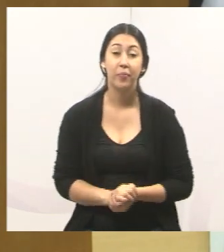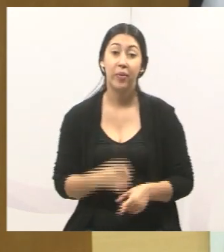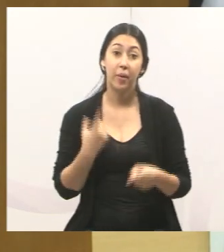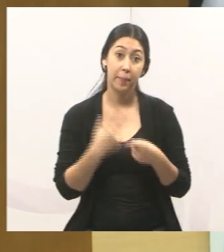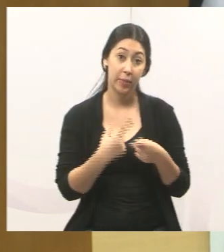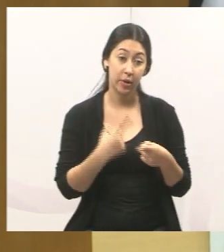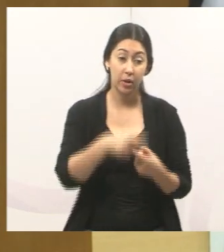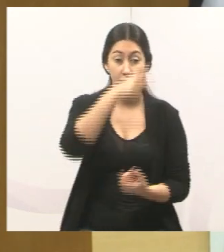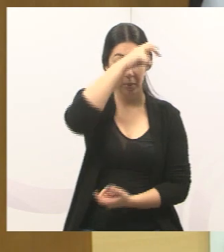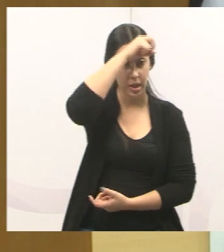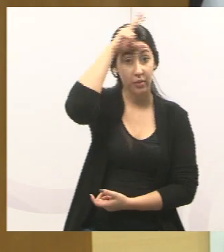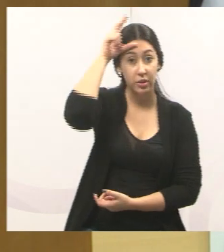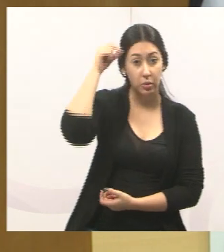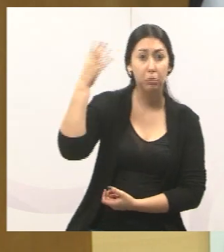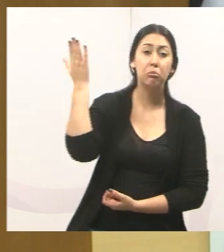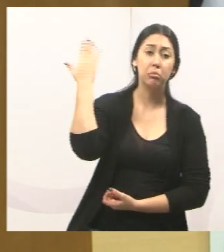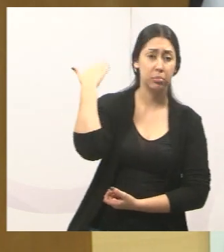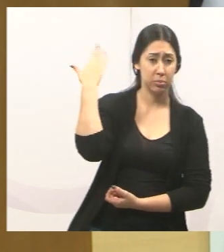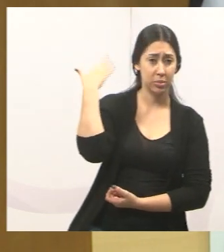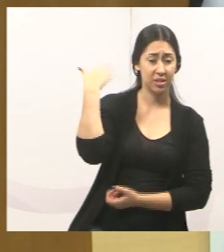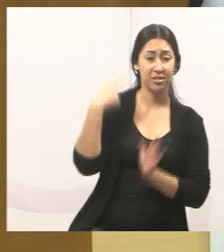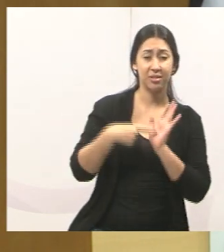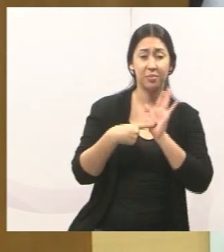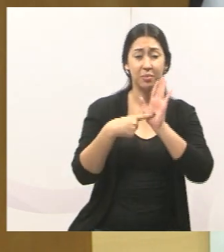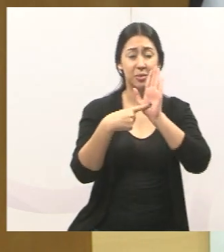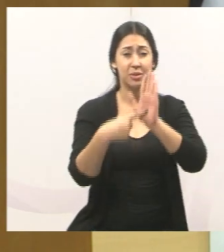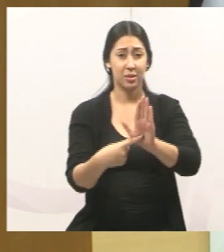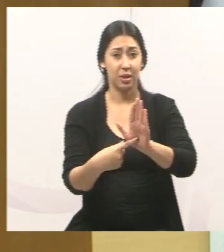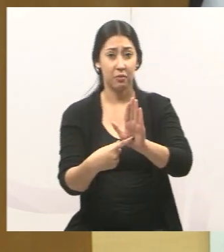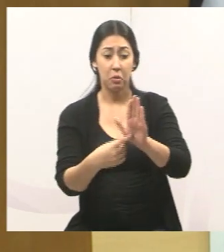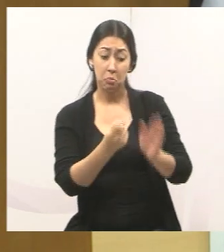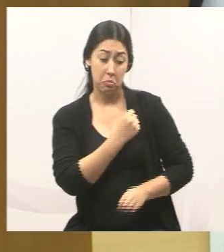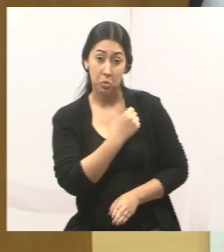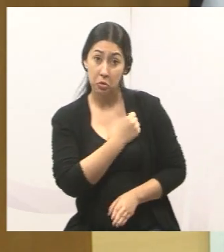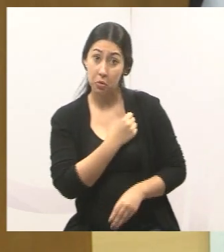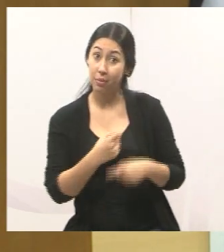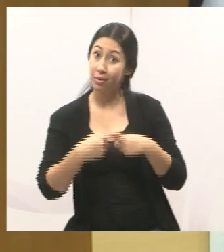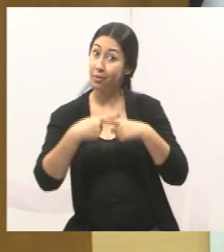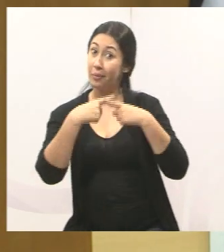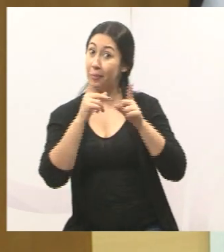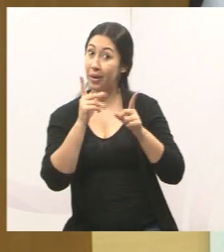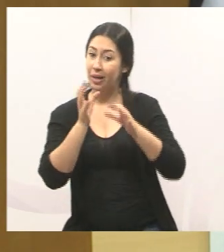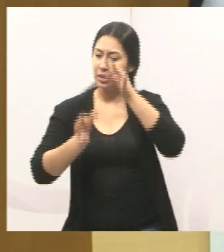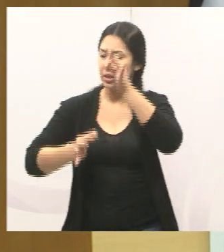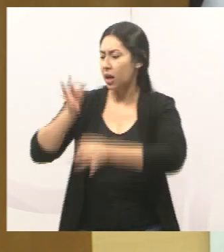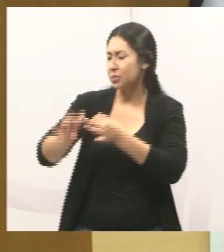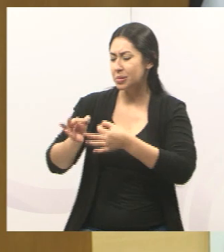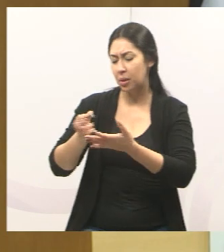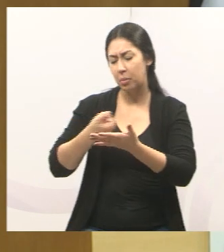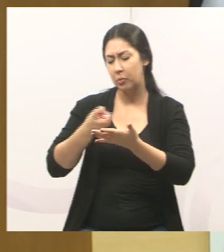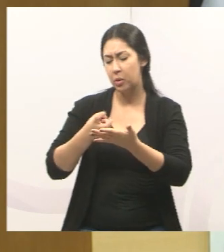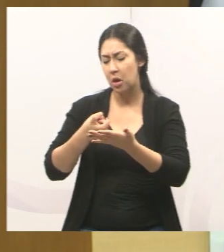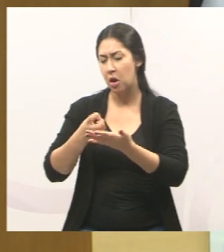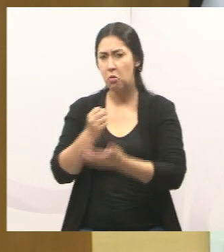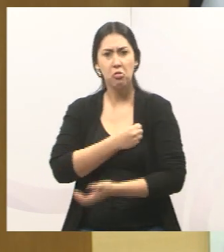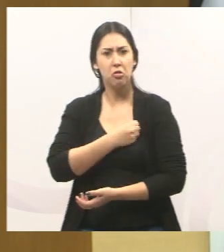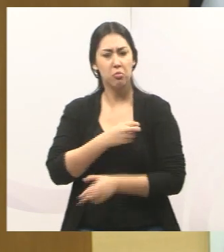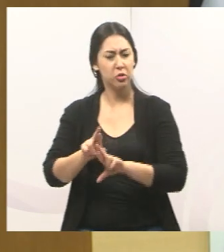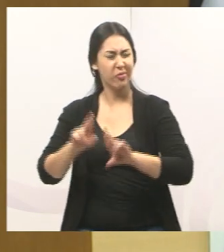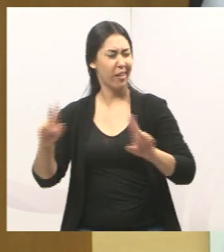de Jacareí, na época, informava um dado e o sistema do tribunal apurava outros dados, deixando